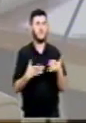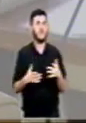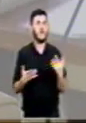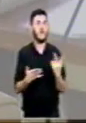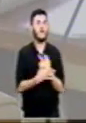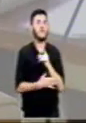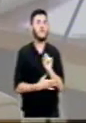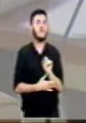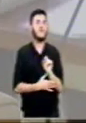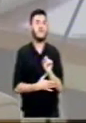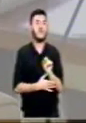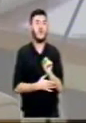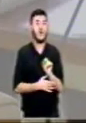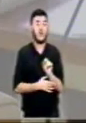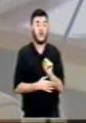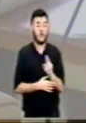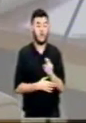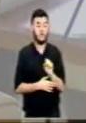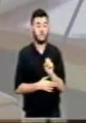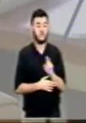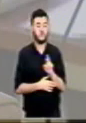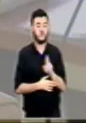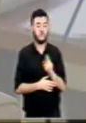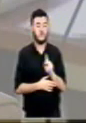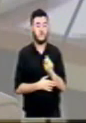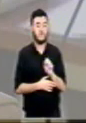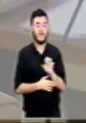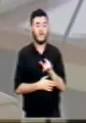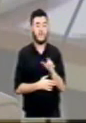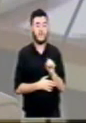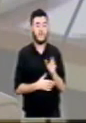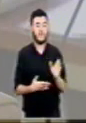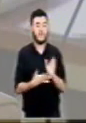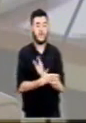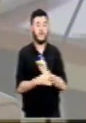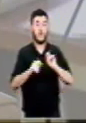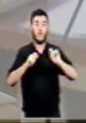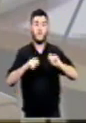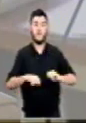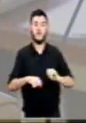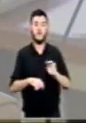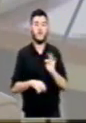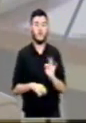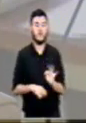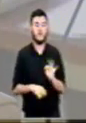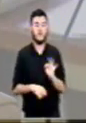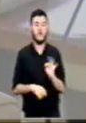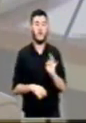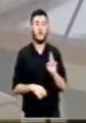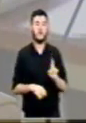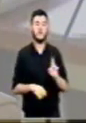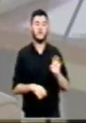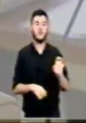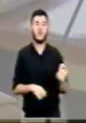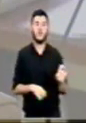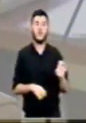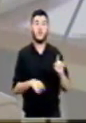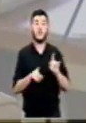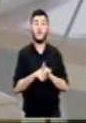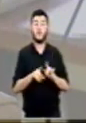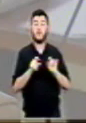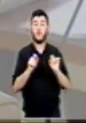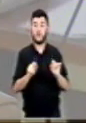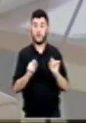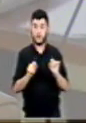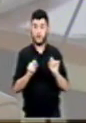assentou-se que a usurpação da competência do Tribunal Regional Eleitoral para supervisionar as investigações